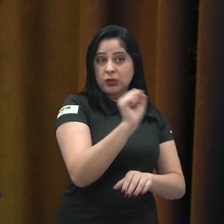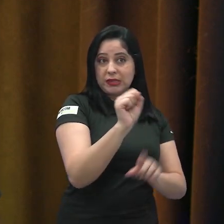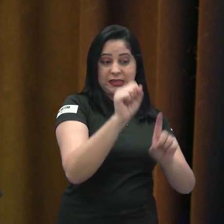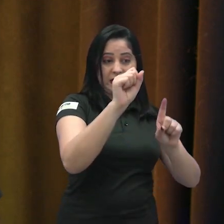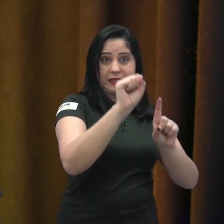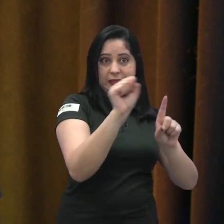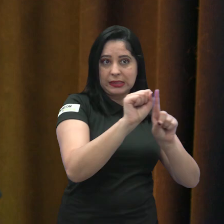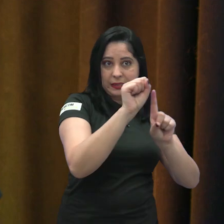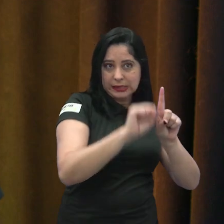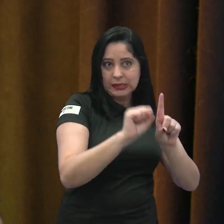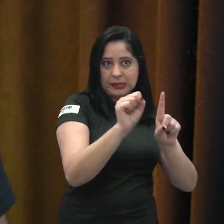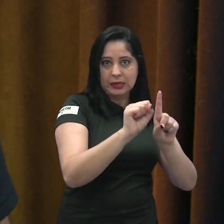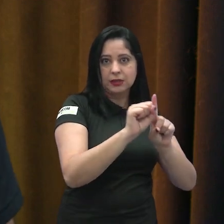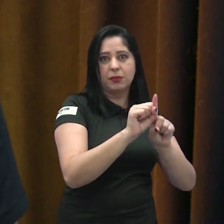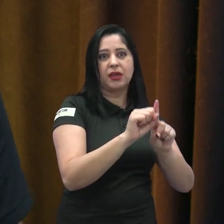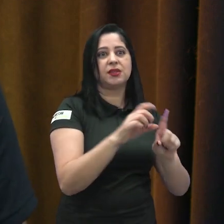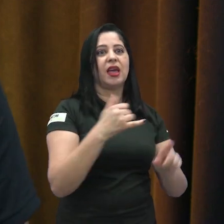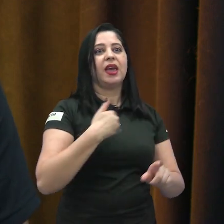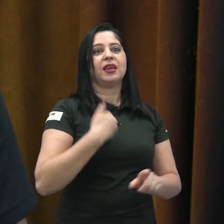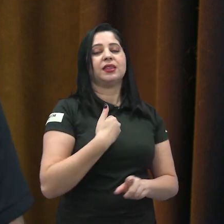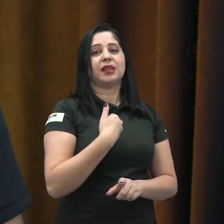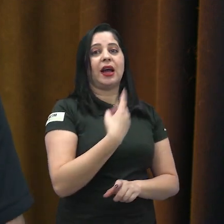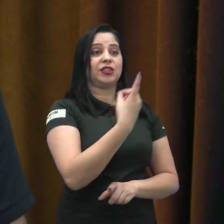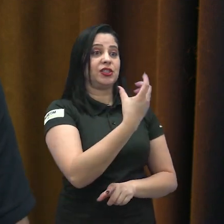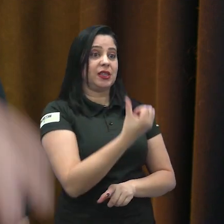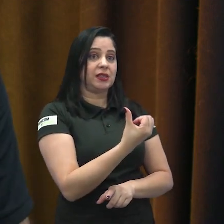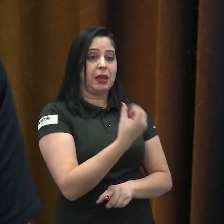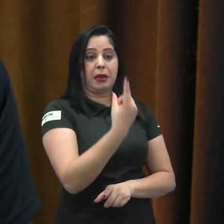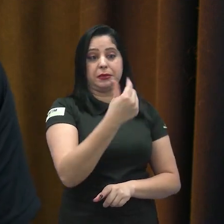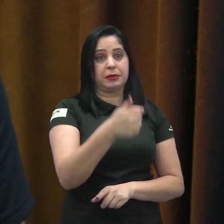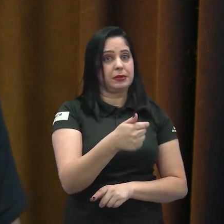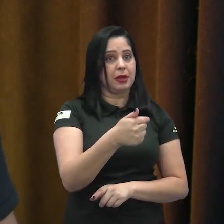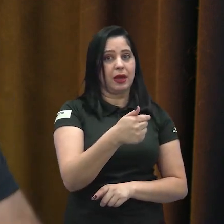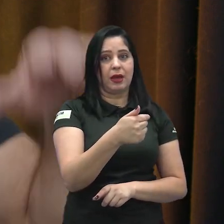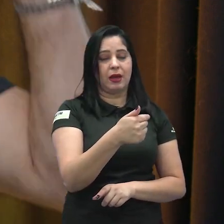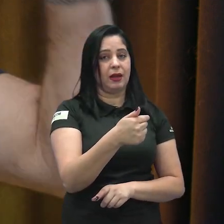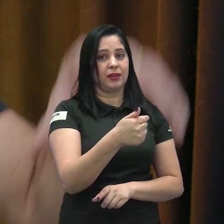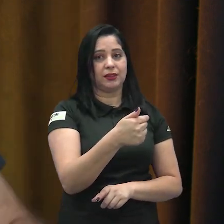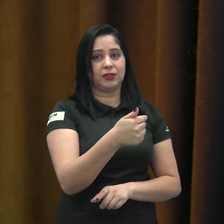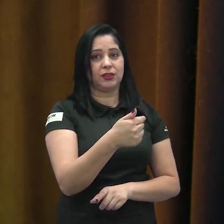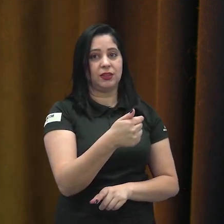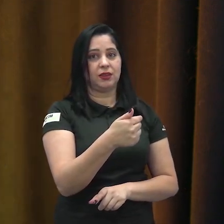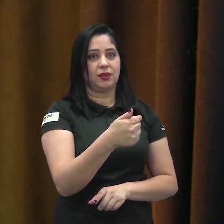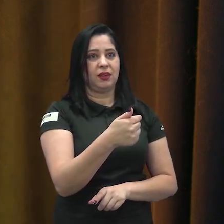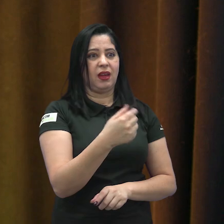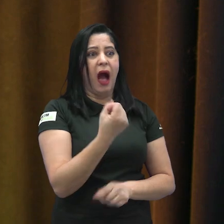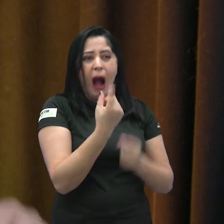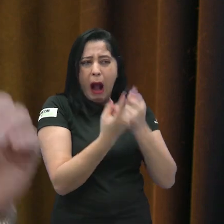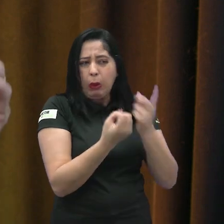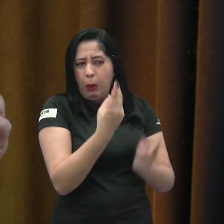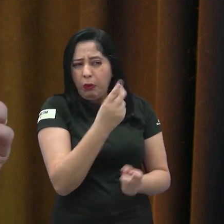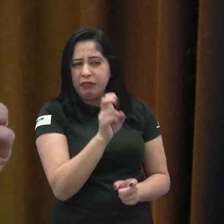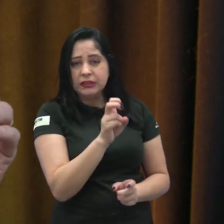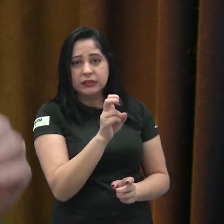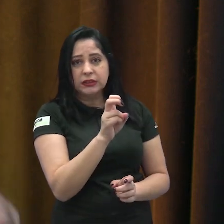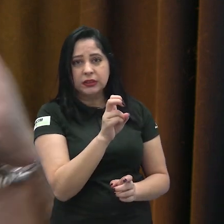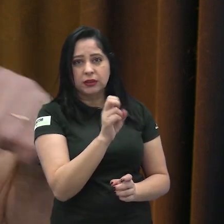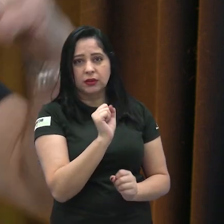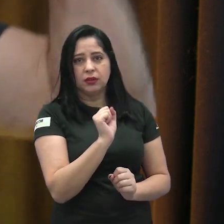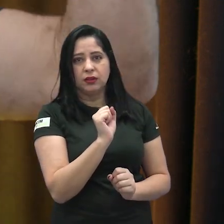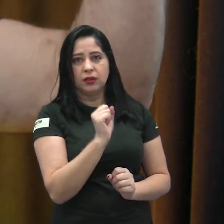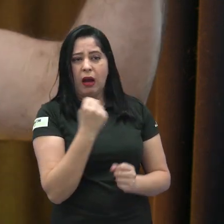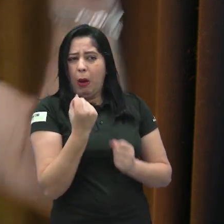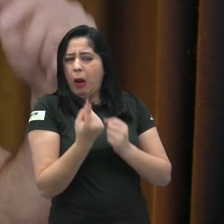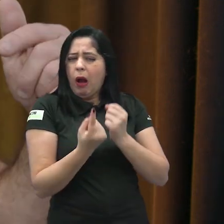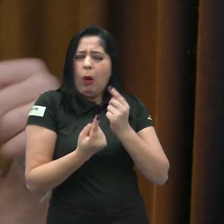tem uns 6 com 17, uns 6 com 18, 19, você acha um ou dois com 25. E de